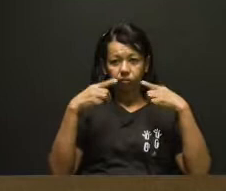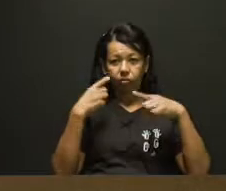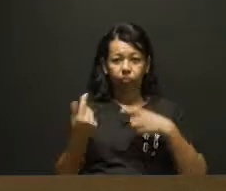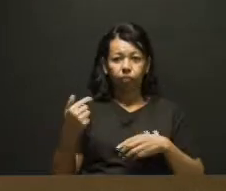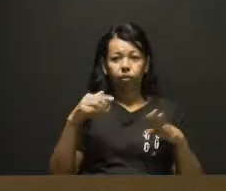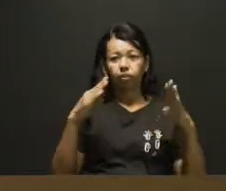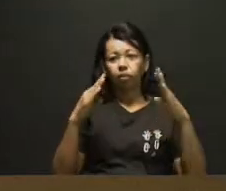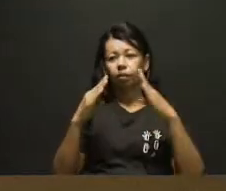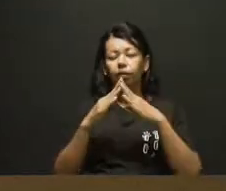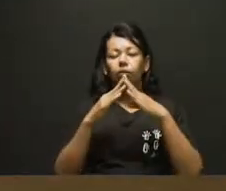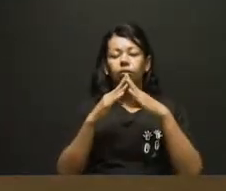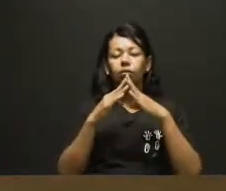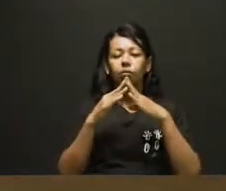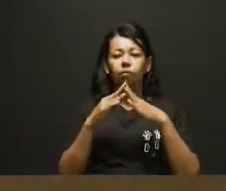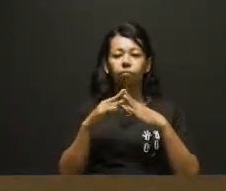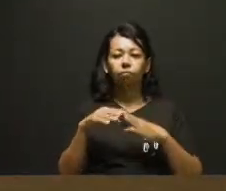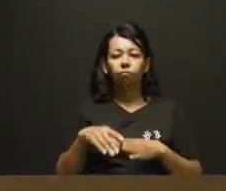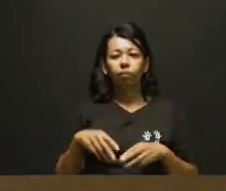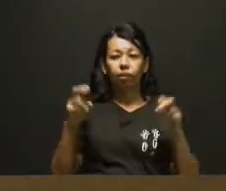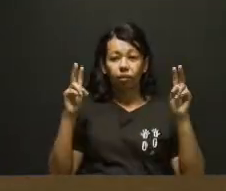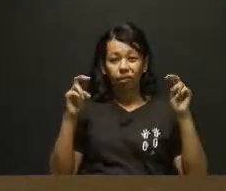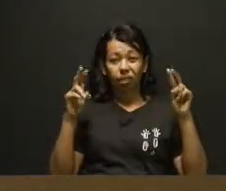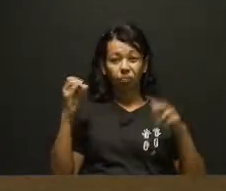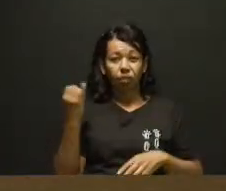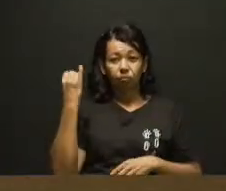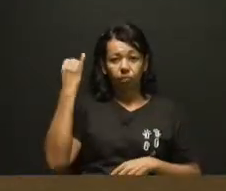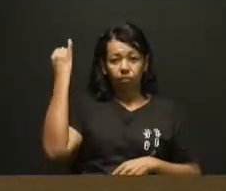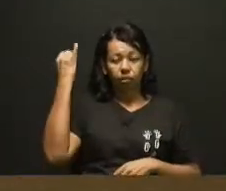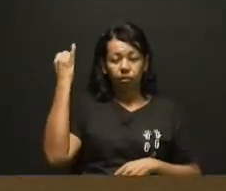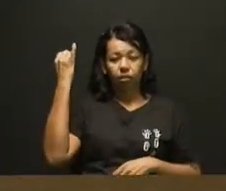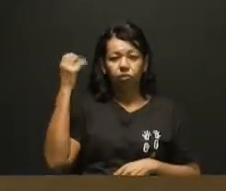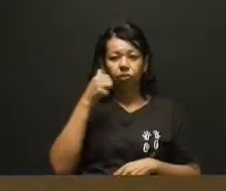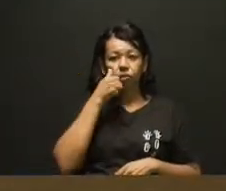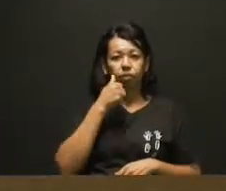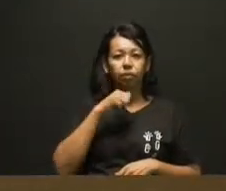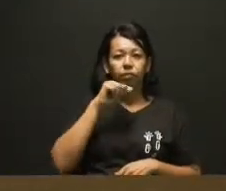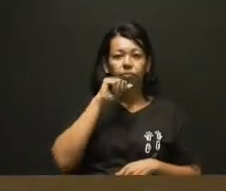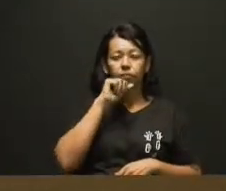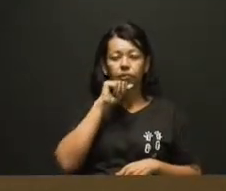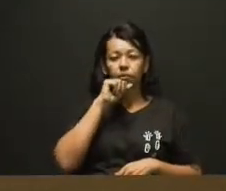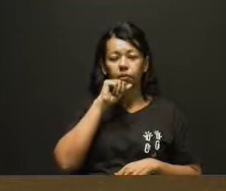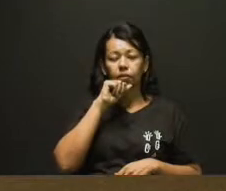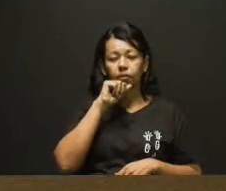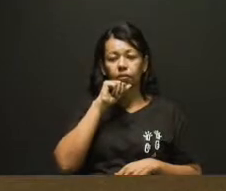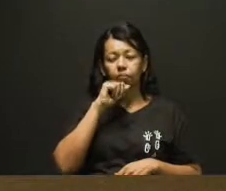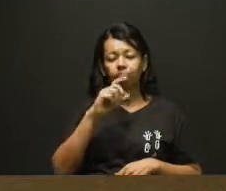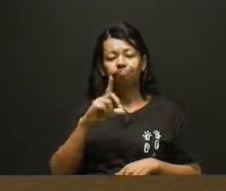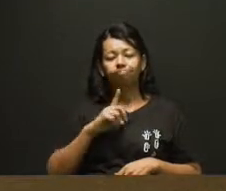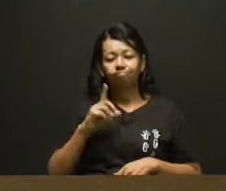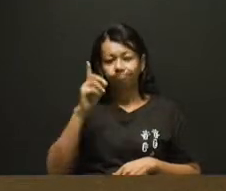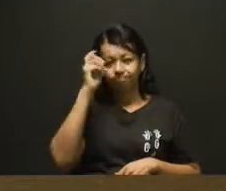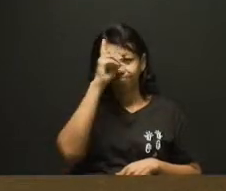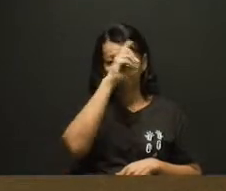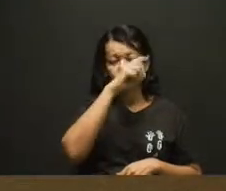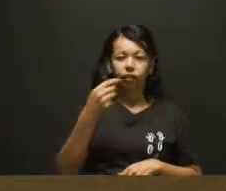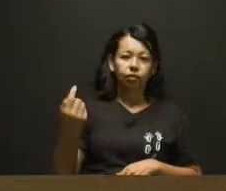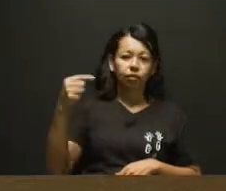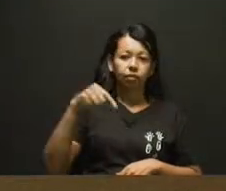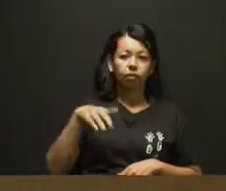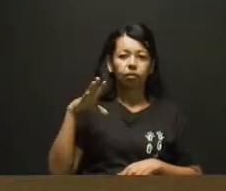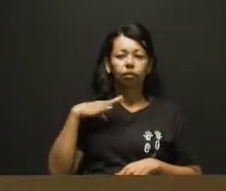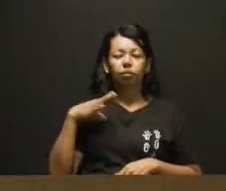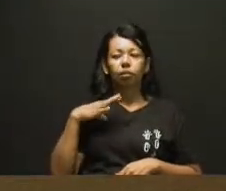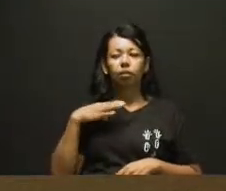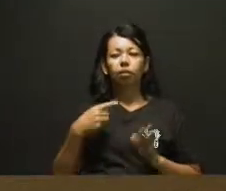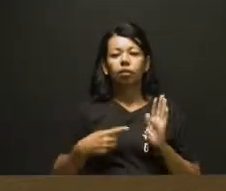casa né um tema tão importante aí que as nossas mães vêm enfrentando dificuldades no município eu